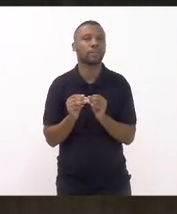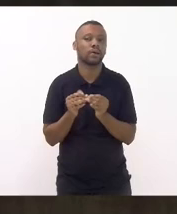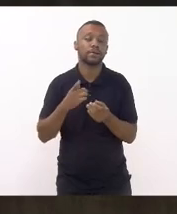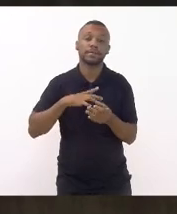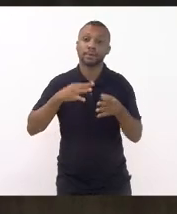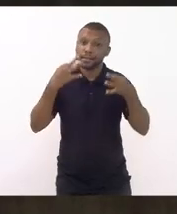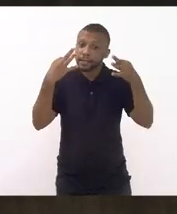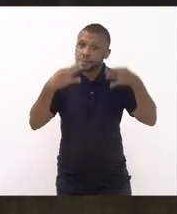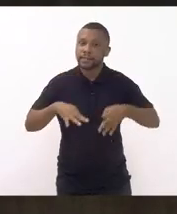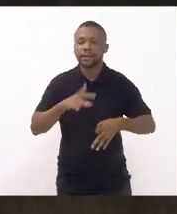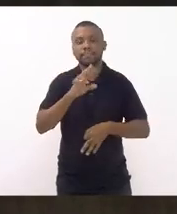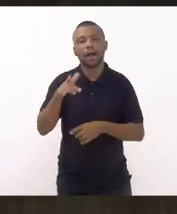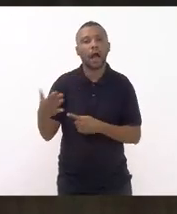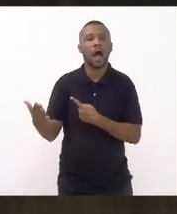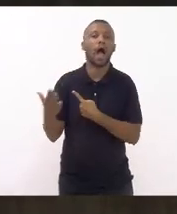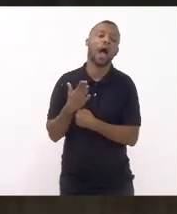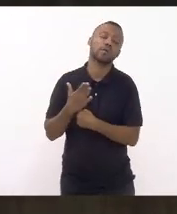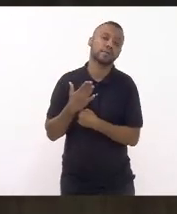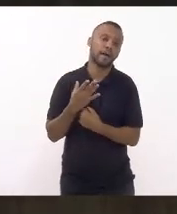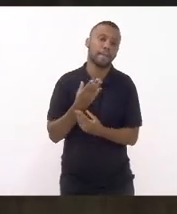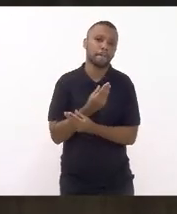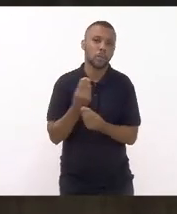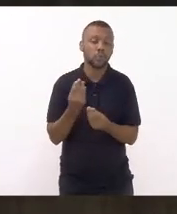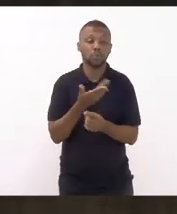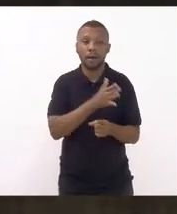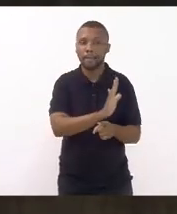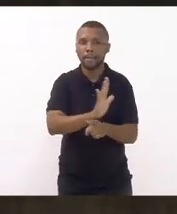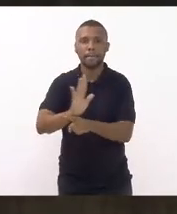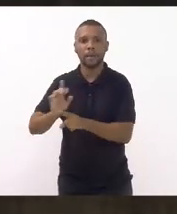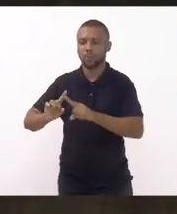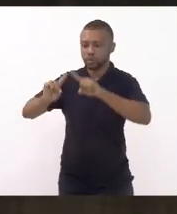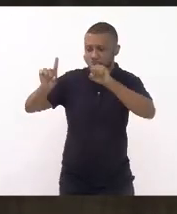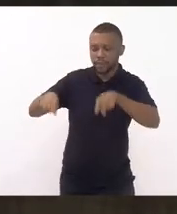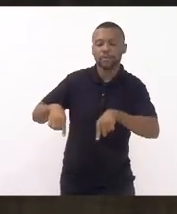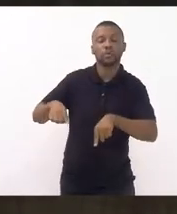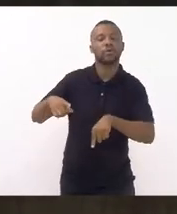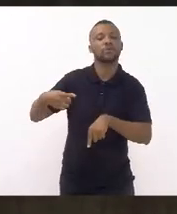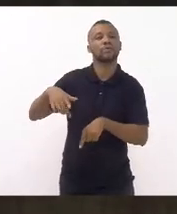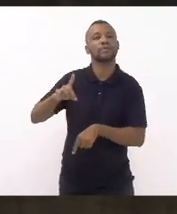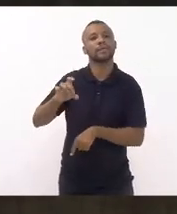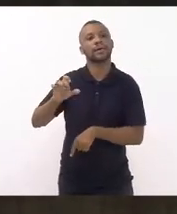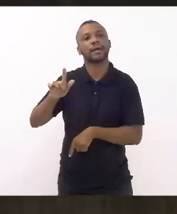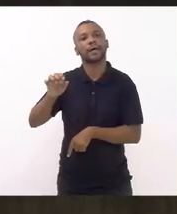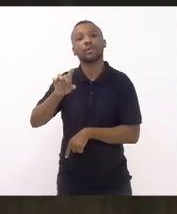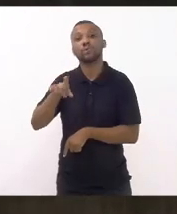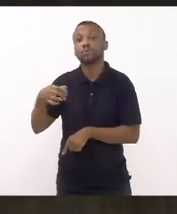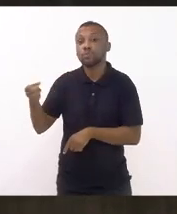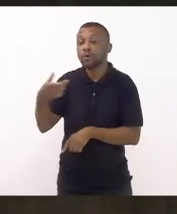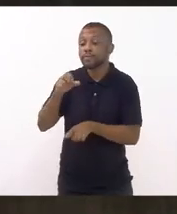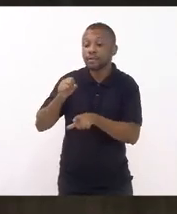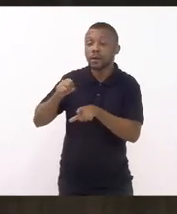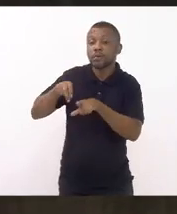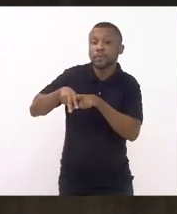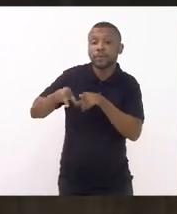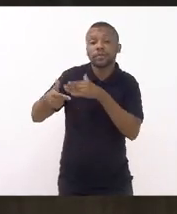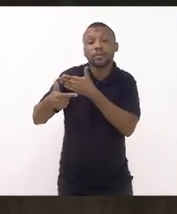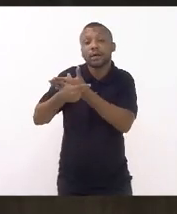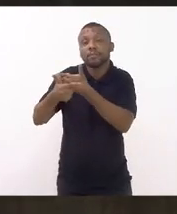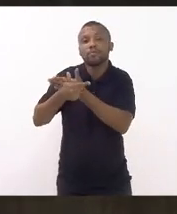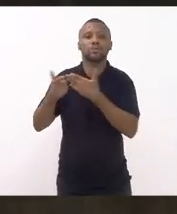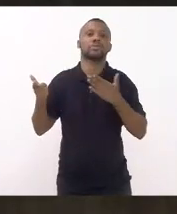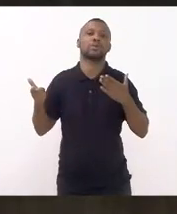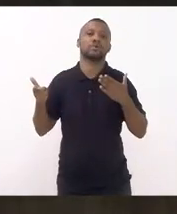tenho certeza que vai ajudar muito os servidores do Degase, com um novo enquadramento funcional, colocando-os